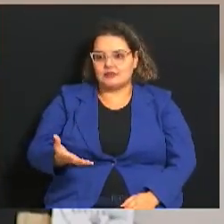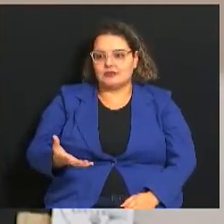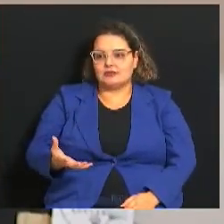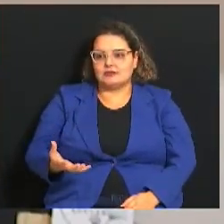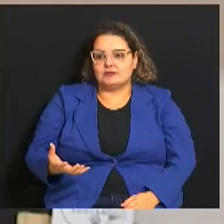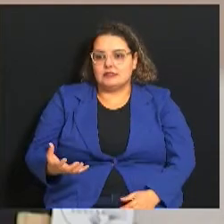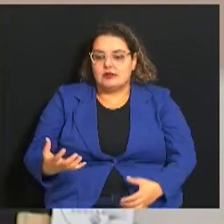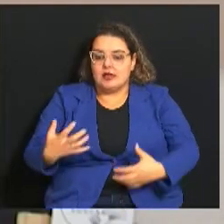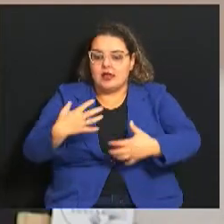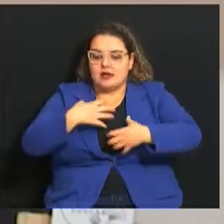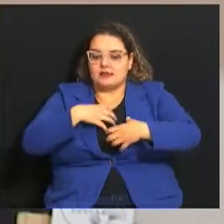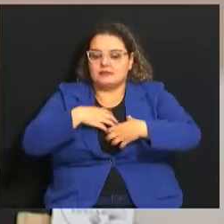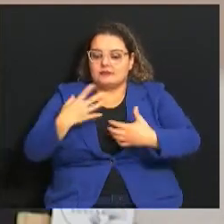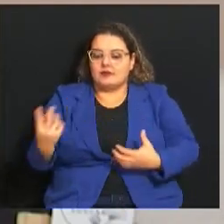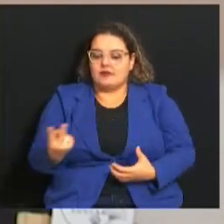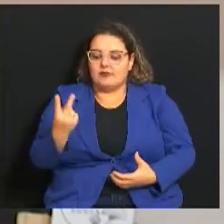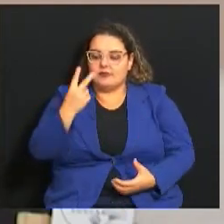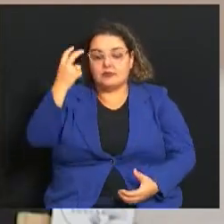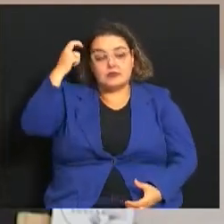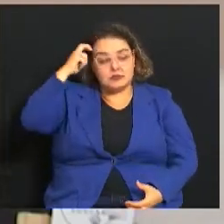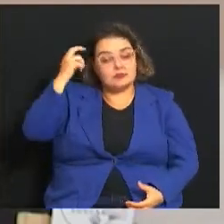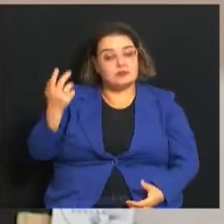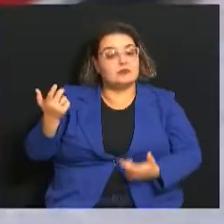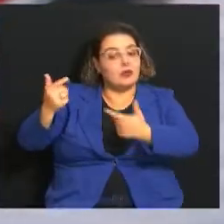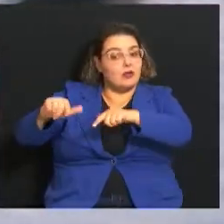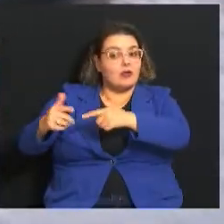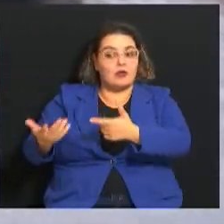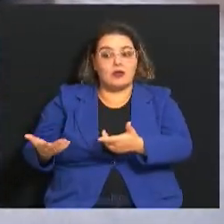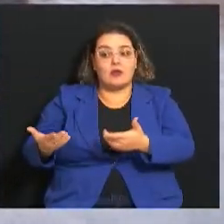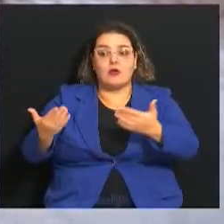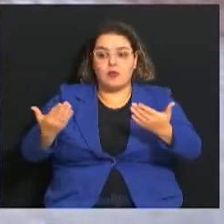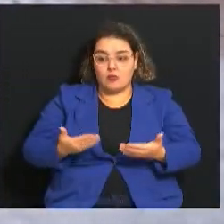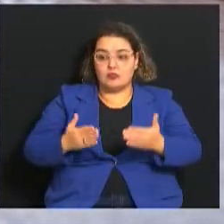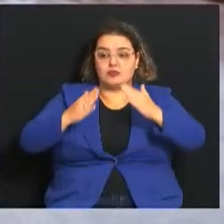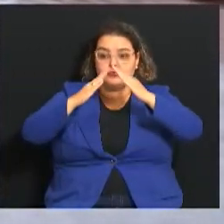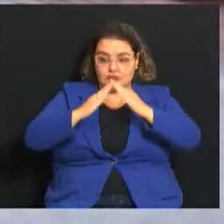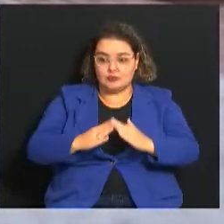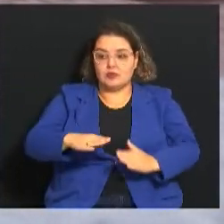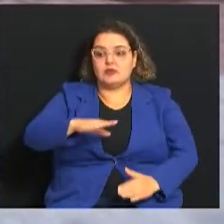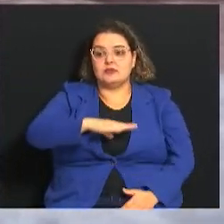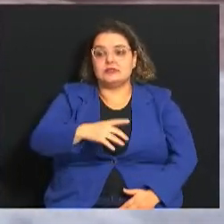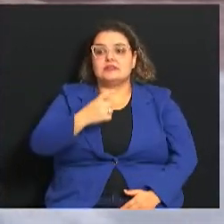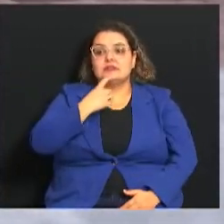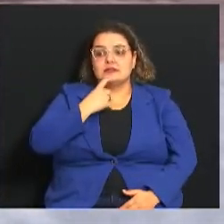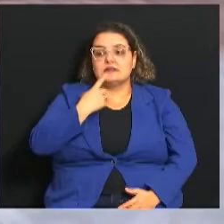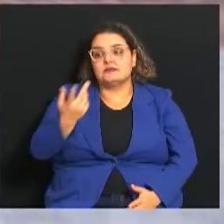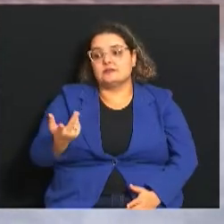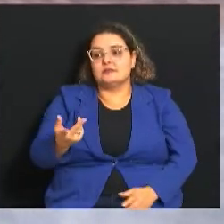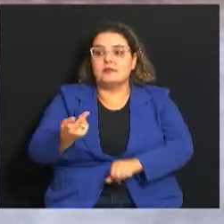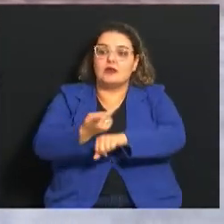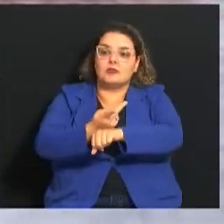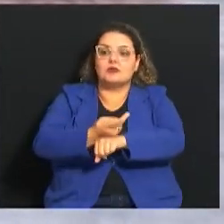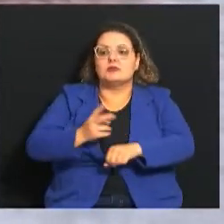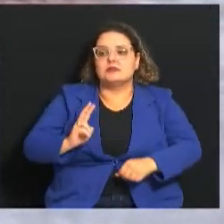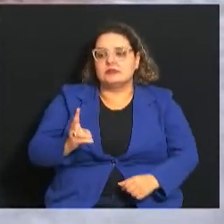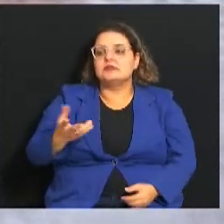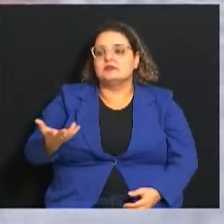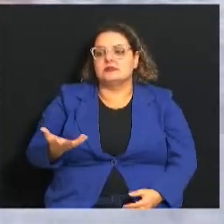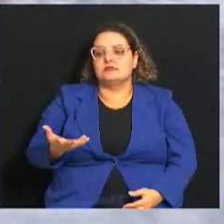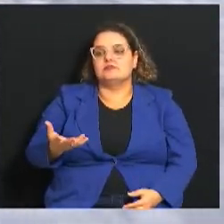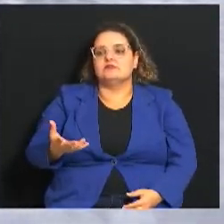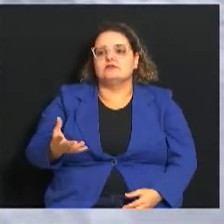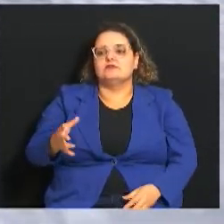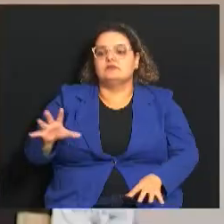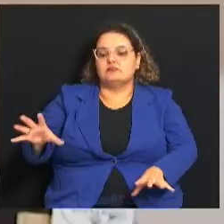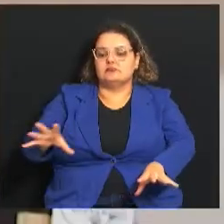local, valoriza, né, a cultura. Hoje eu moro em Campinas, então eu procuro sempre também estar absorvendo essa cultura